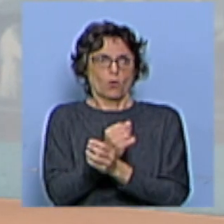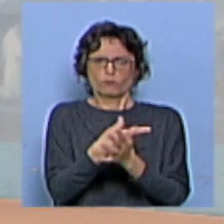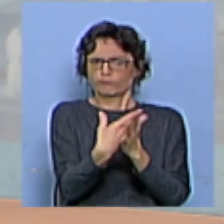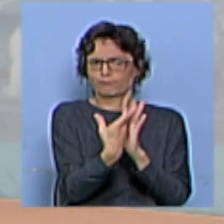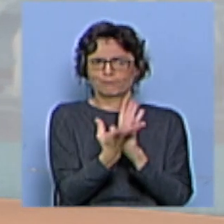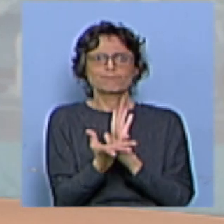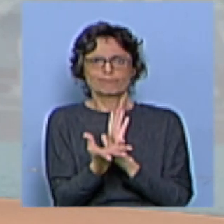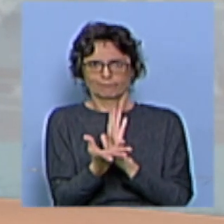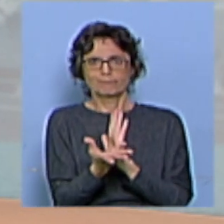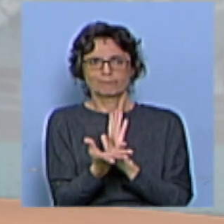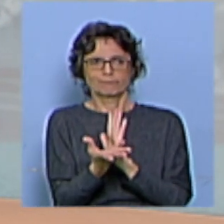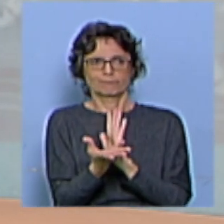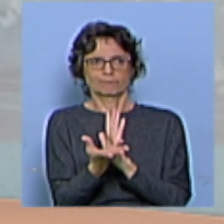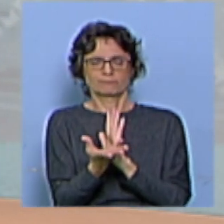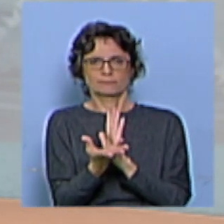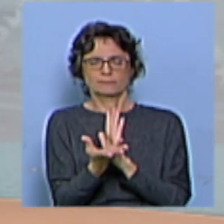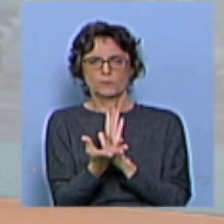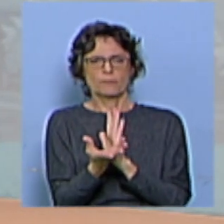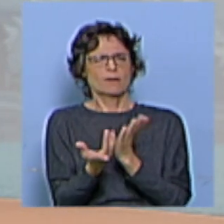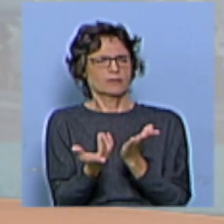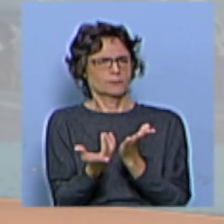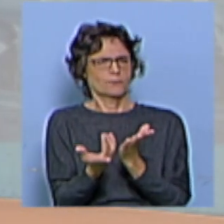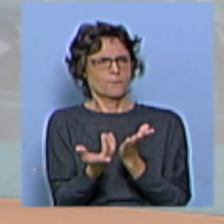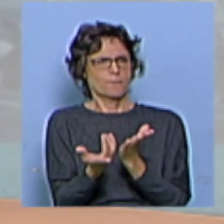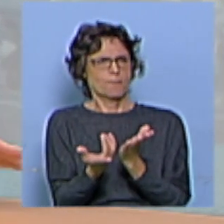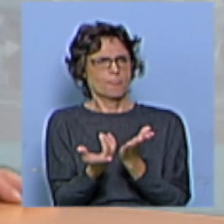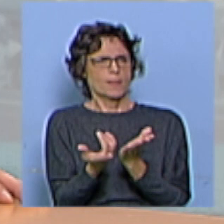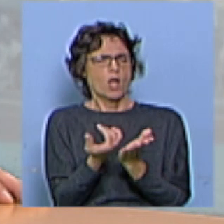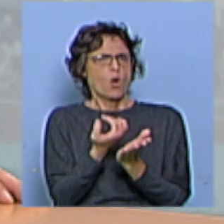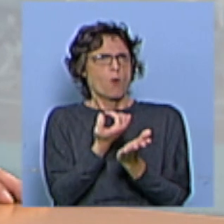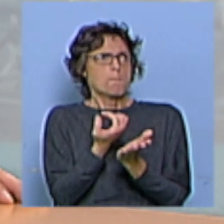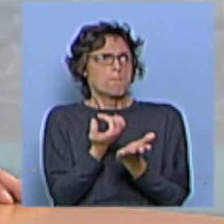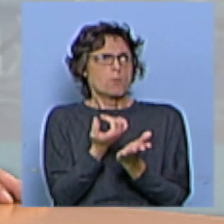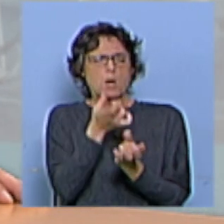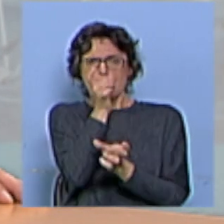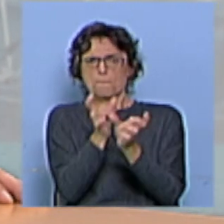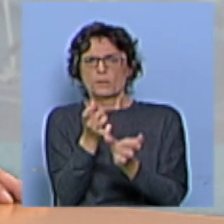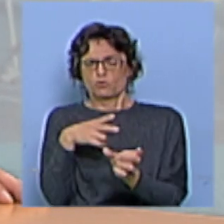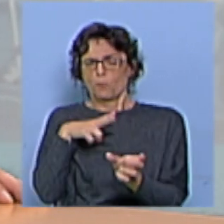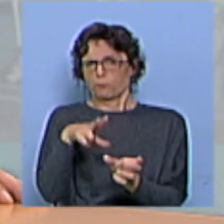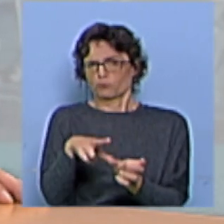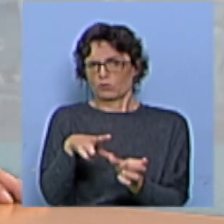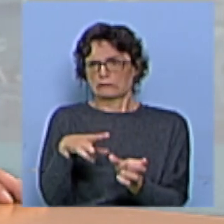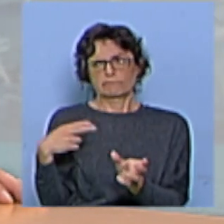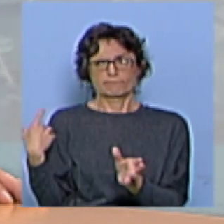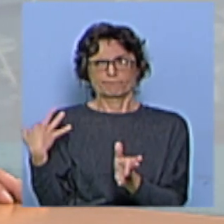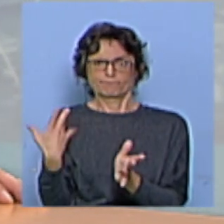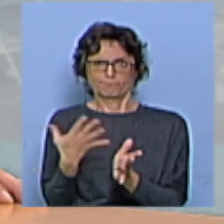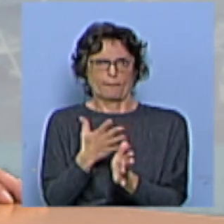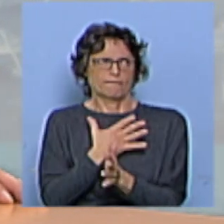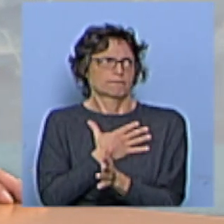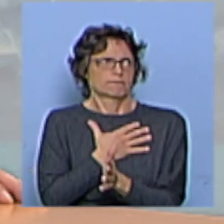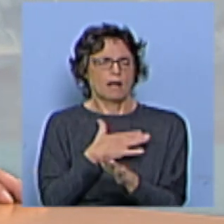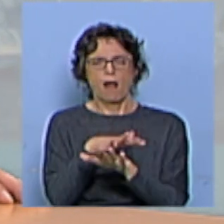diversificado, e os portugueses sempre foram os amantes da praia e da beira-mar, não é? Do